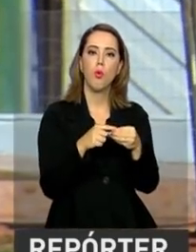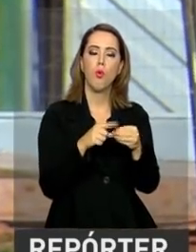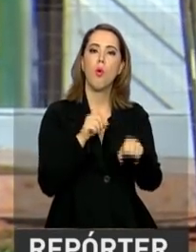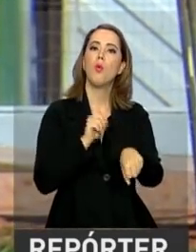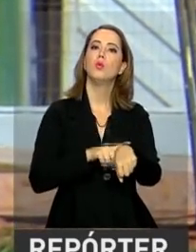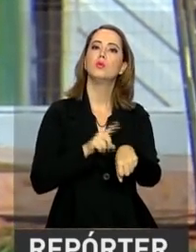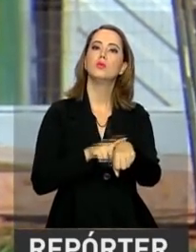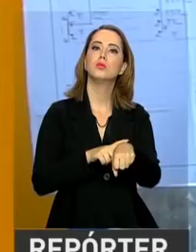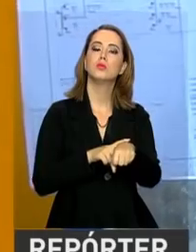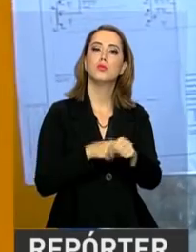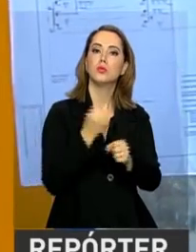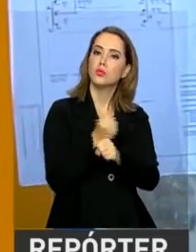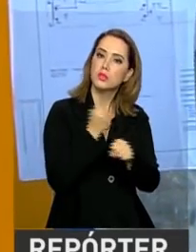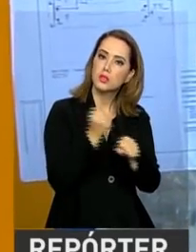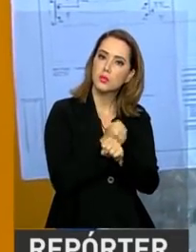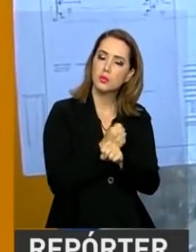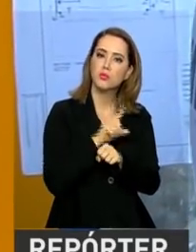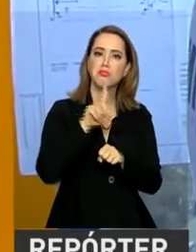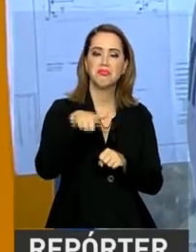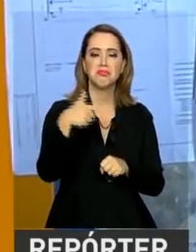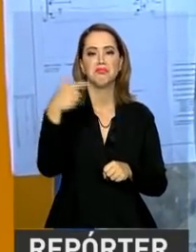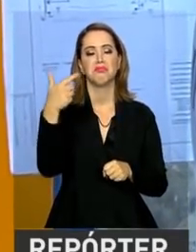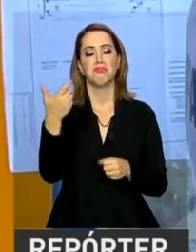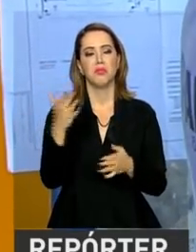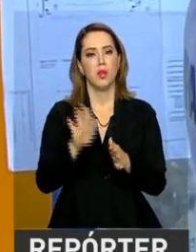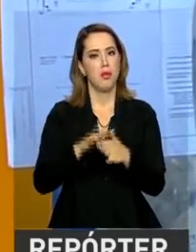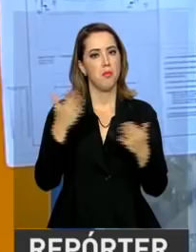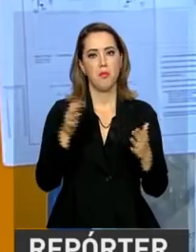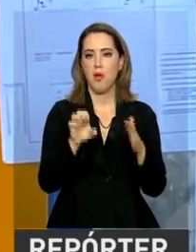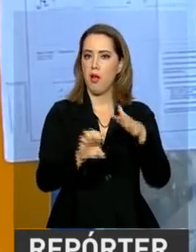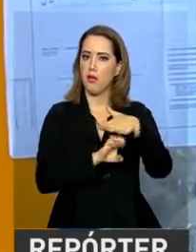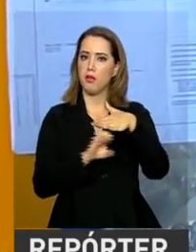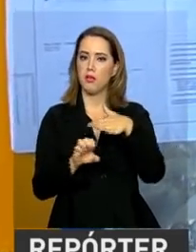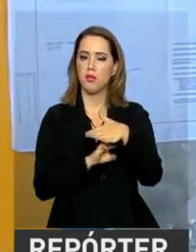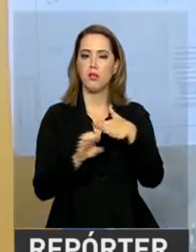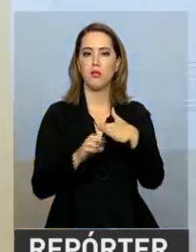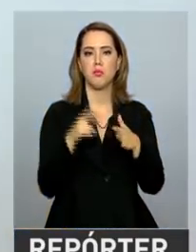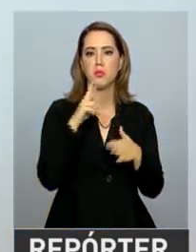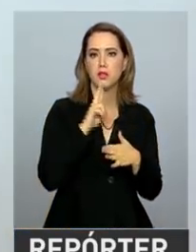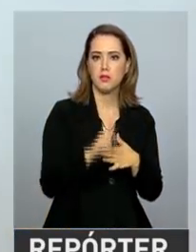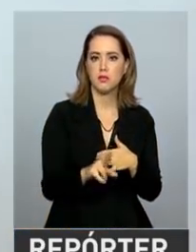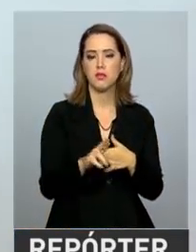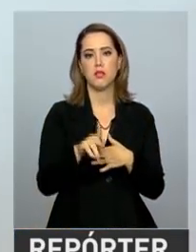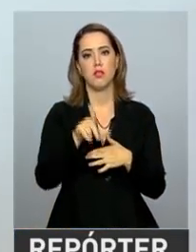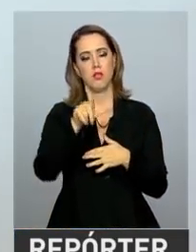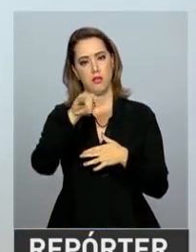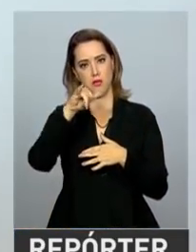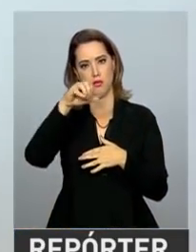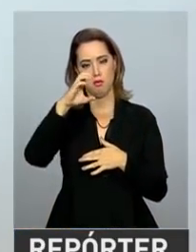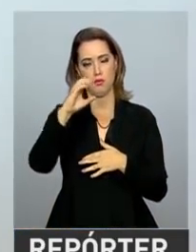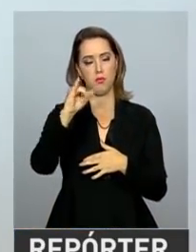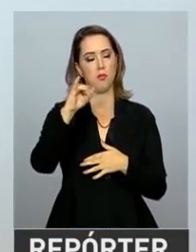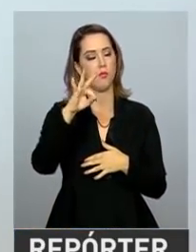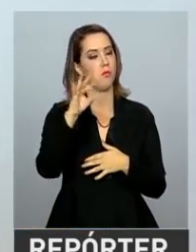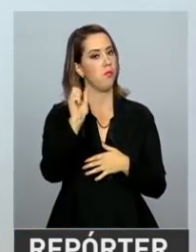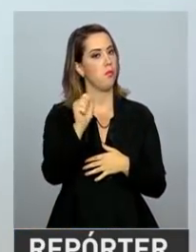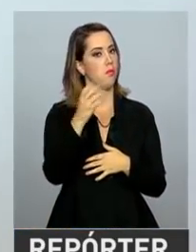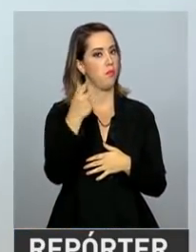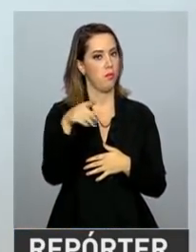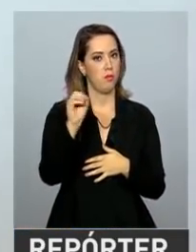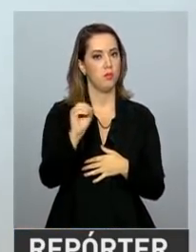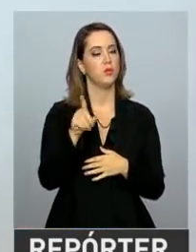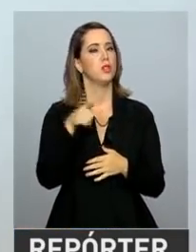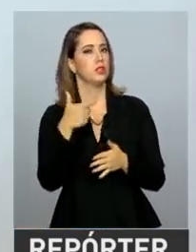contratada, quem fez a licitação, o resultado da licitação, se ela está adiantada, se ela está atrasada e os